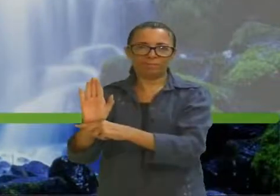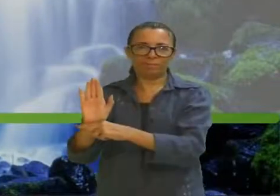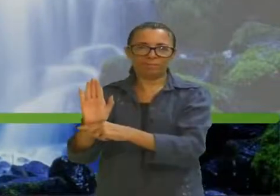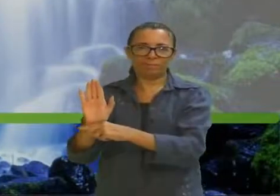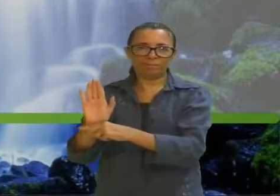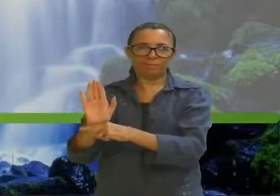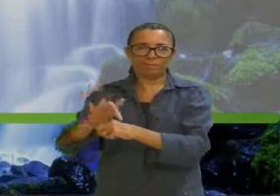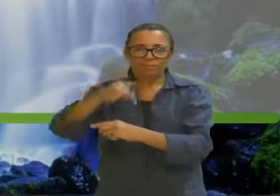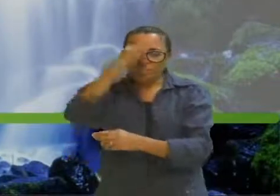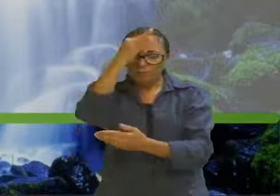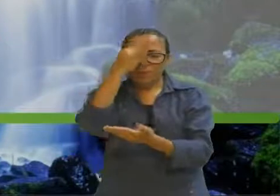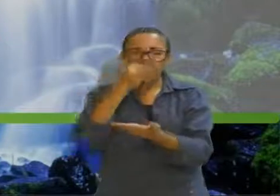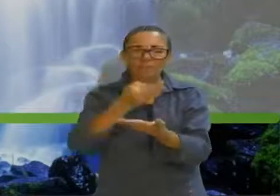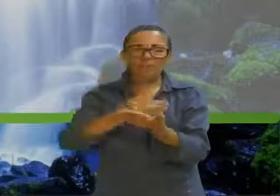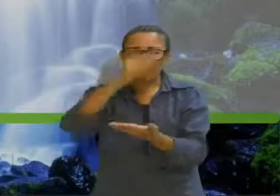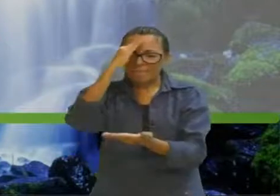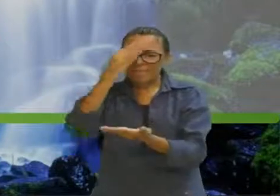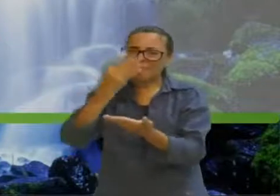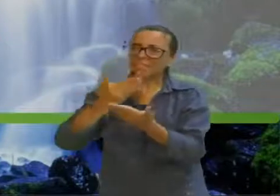produz frutos, ela é estéril.